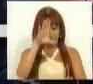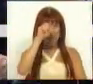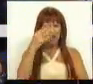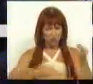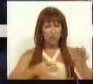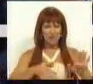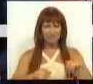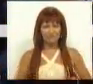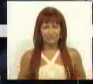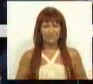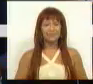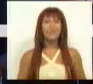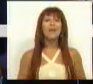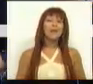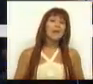Justiça.